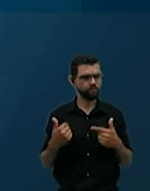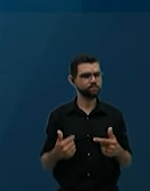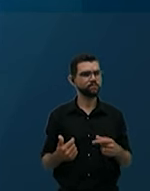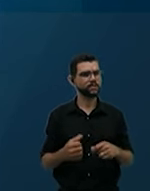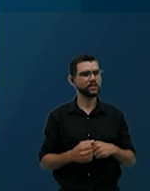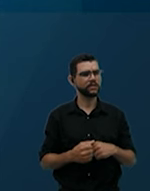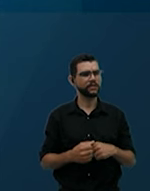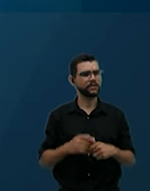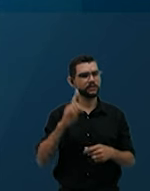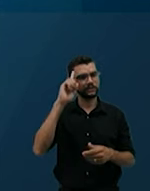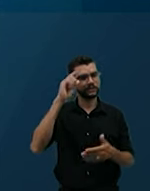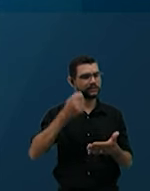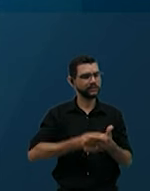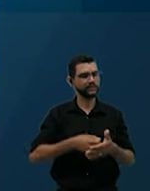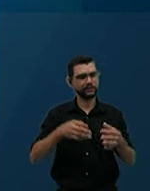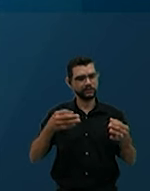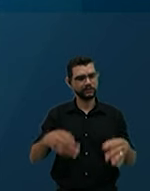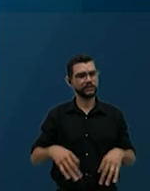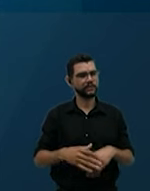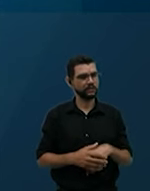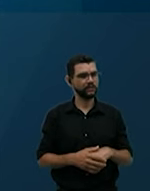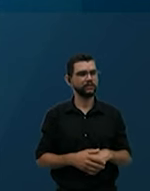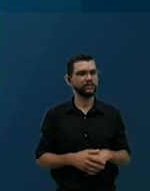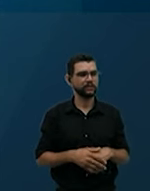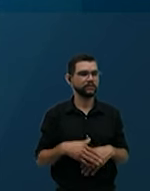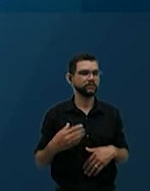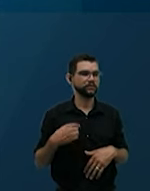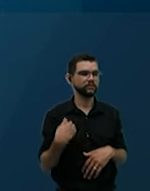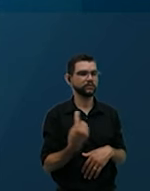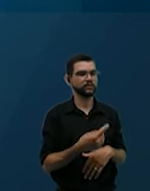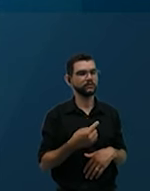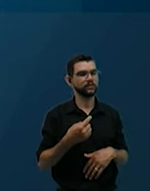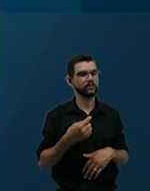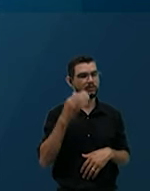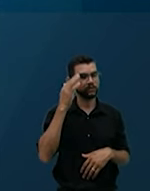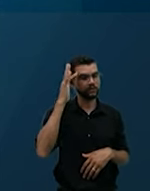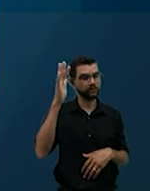para nós a compreensão mediana do que é ser magistrado, né?